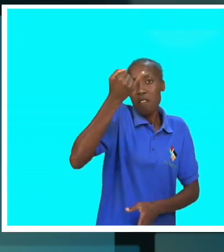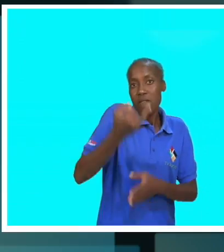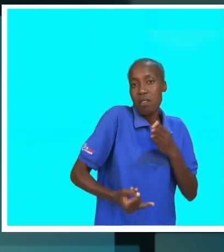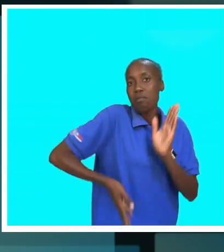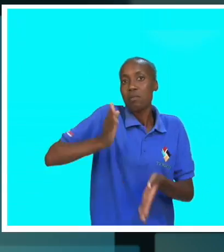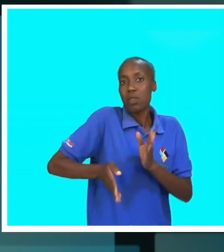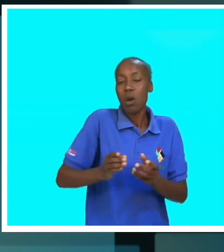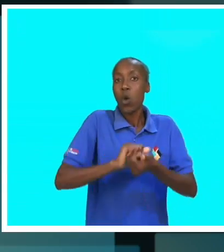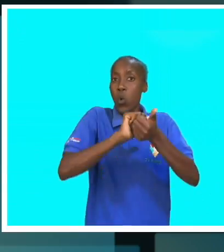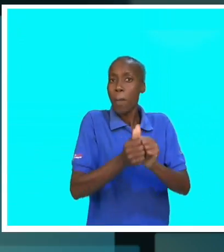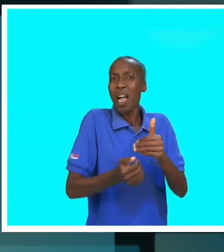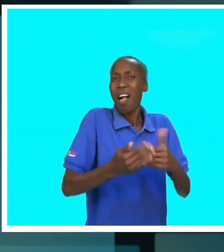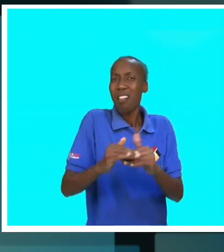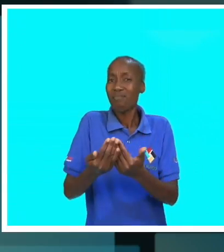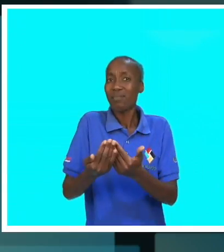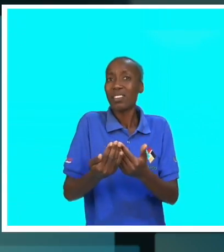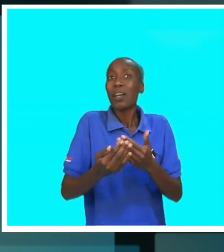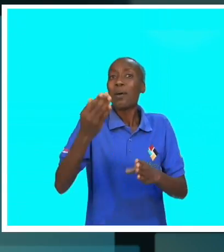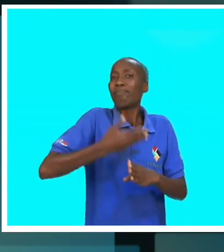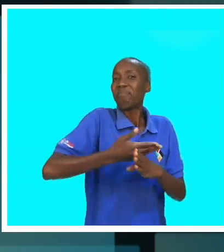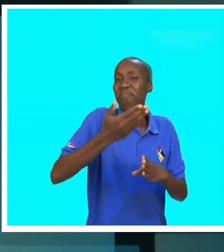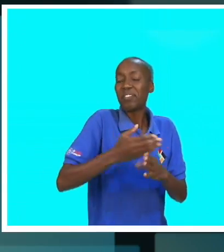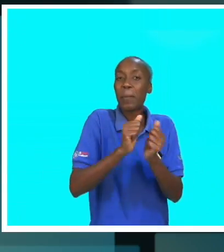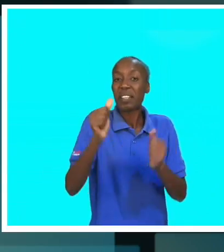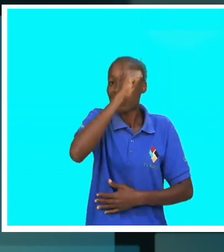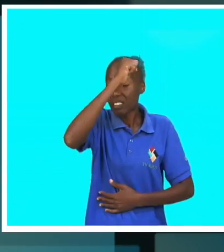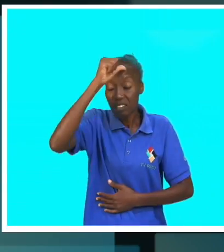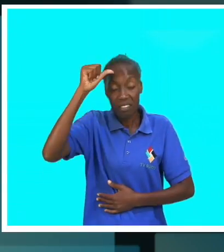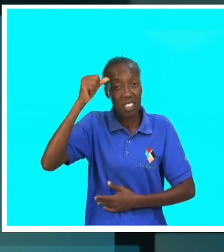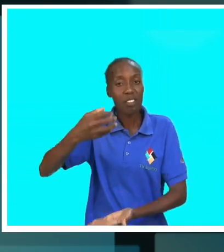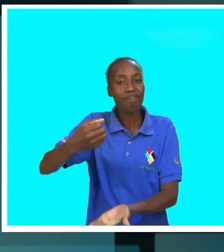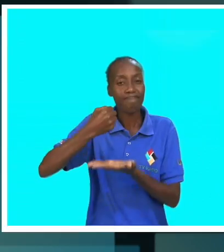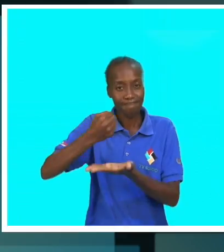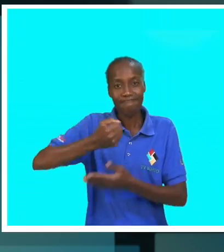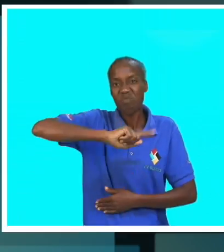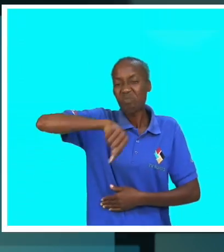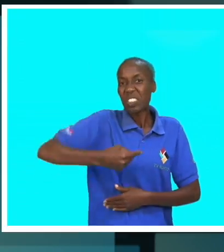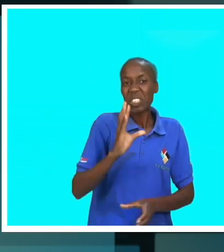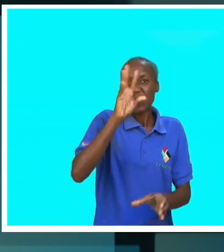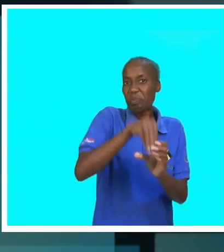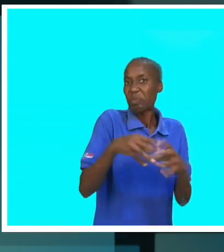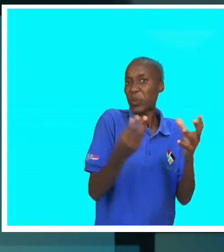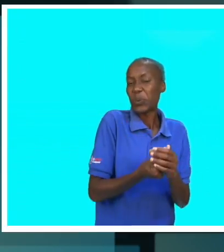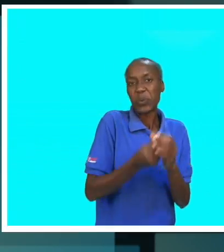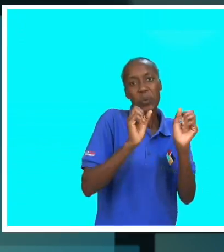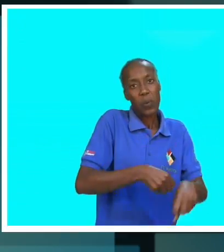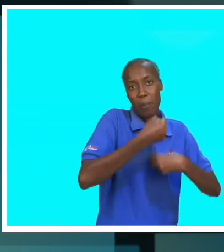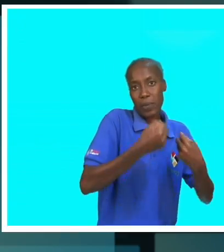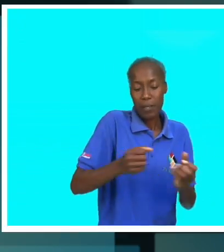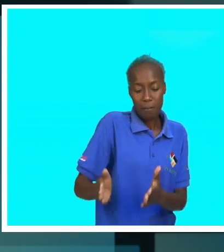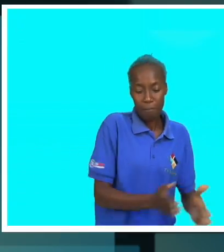ou combinarmos alguns dias para ensaiar, mas devido à dificuldade financeira, nós não podemos cá estar.